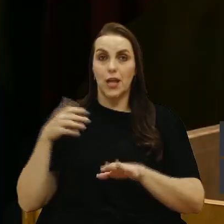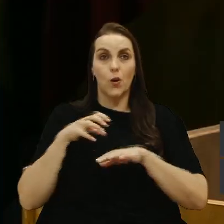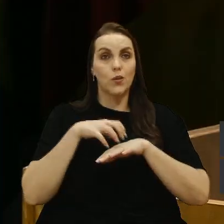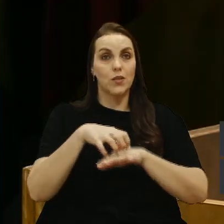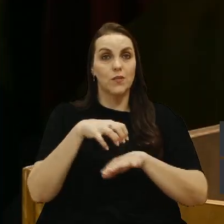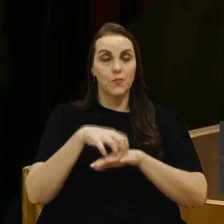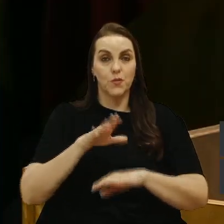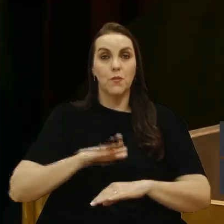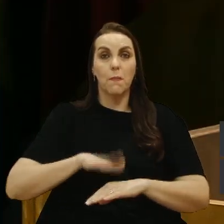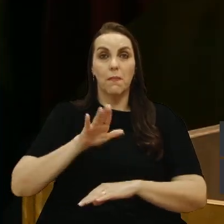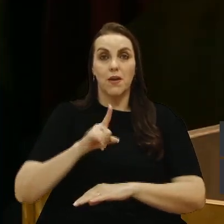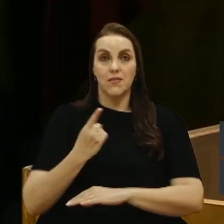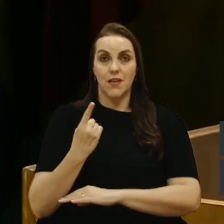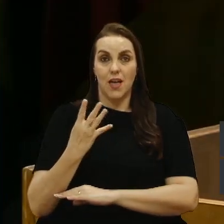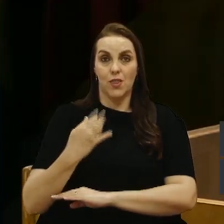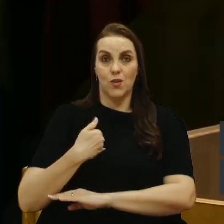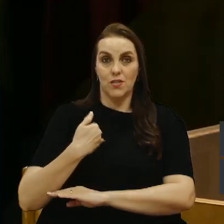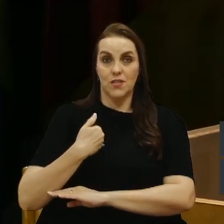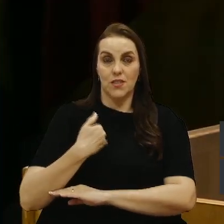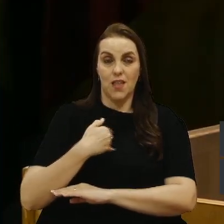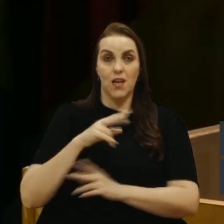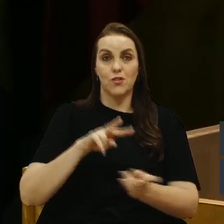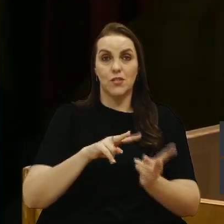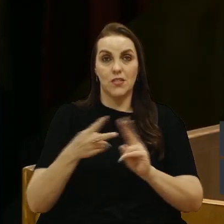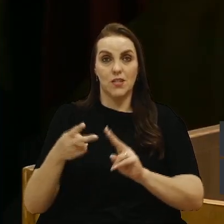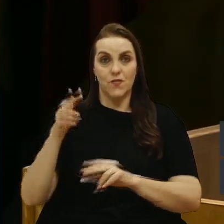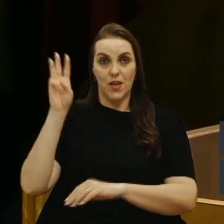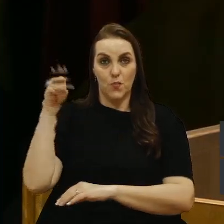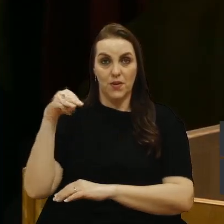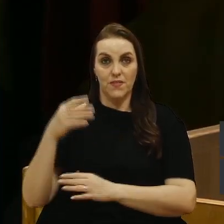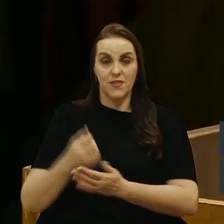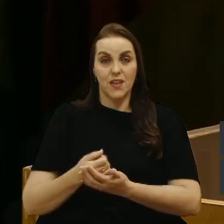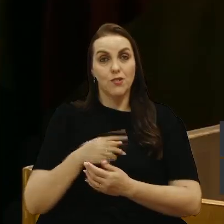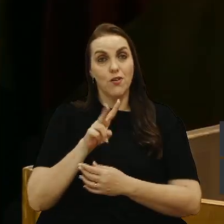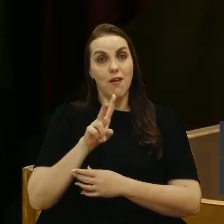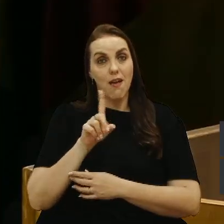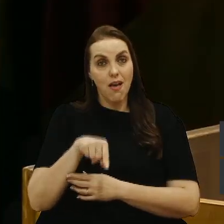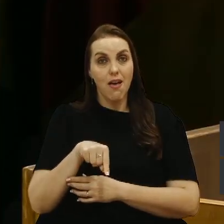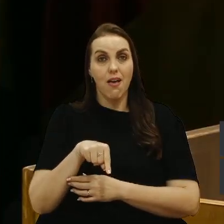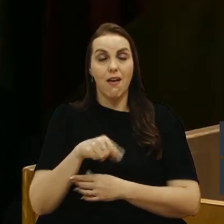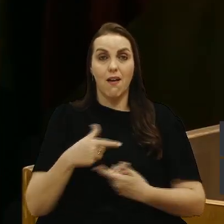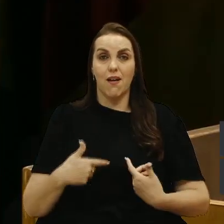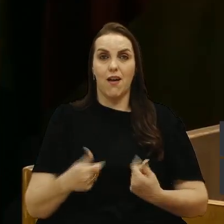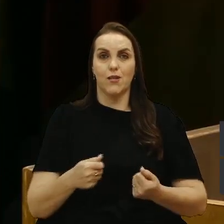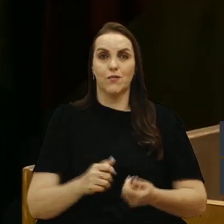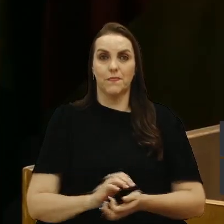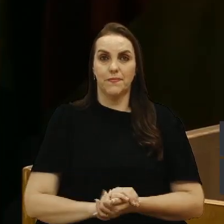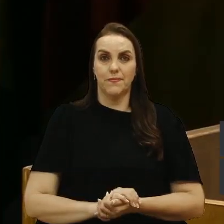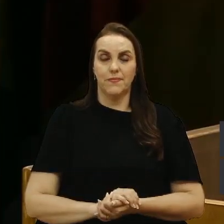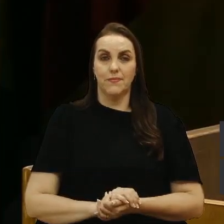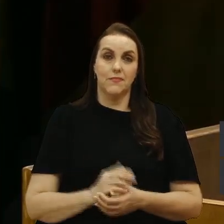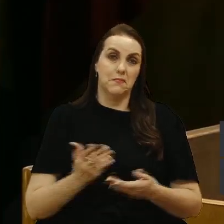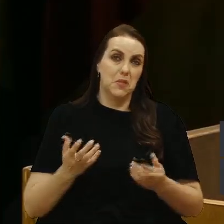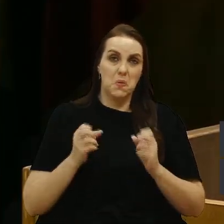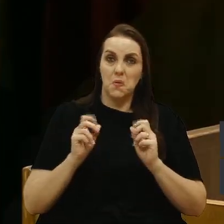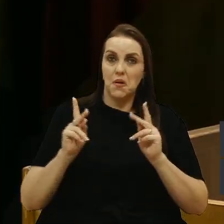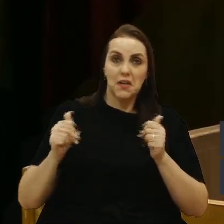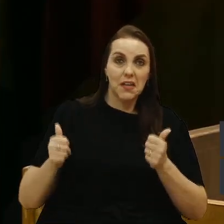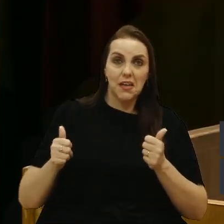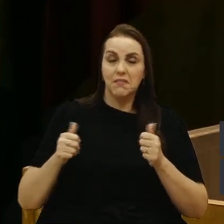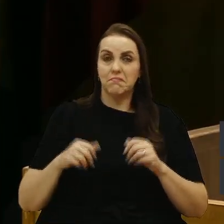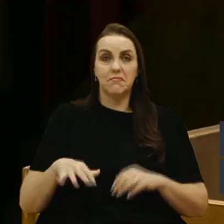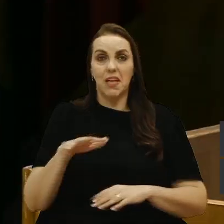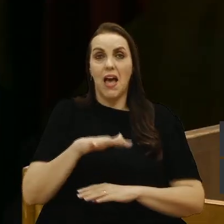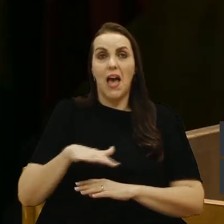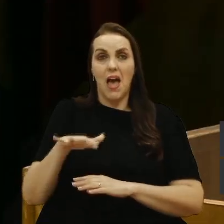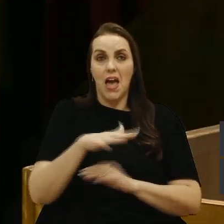de 14 anos para transferência para a Visate era uma questão de custo. Então, bom, tendo tanta área para